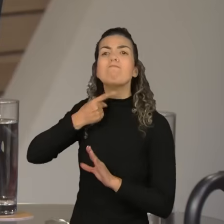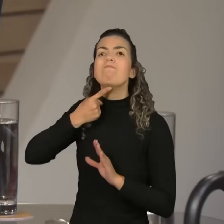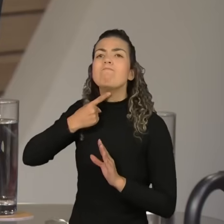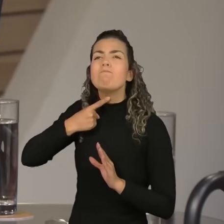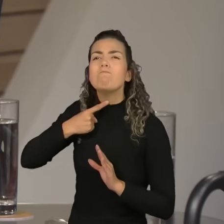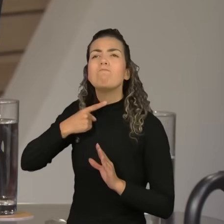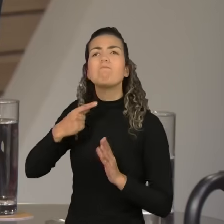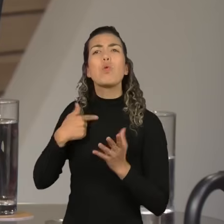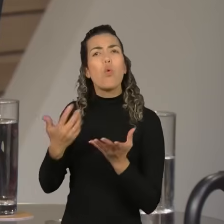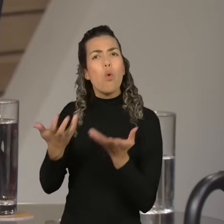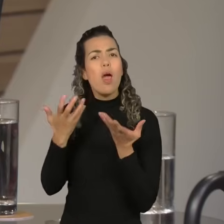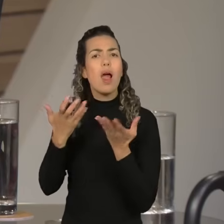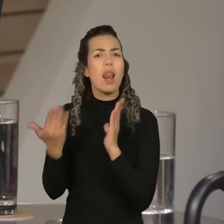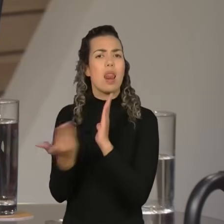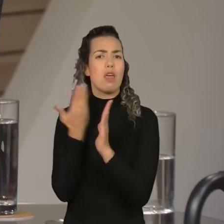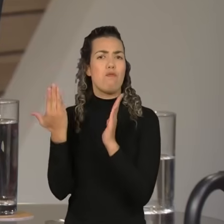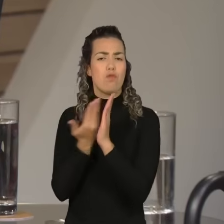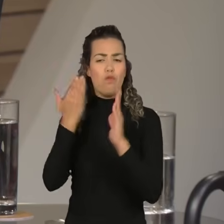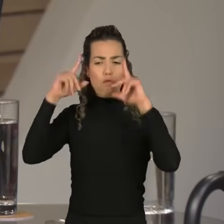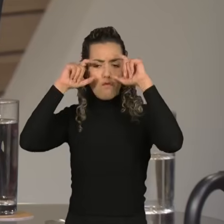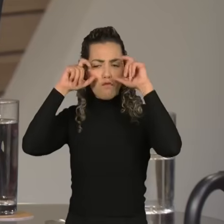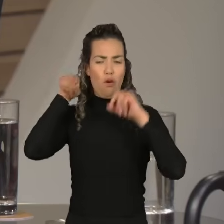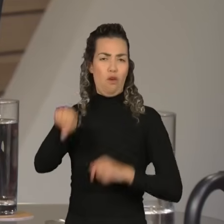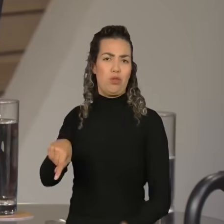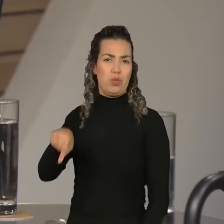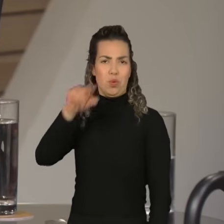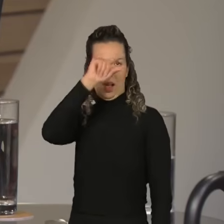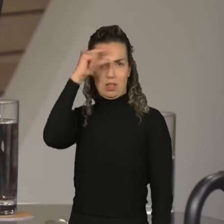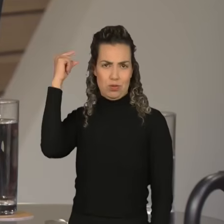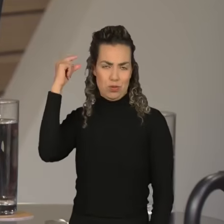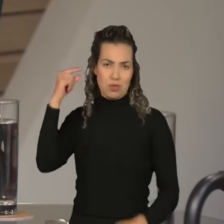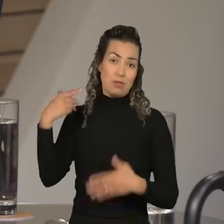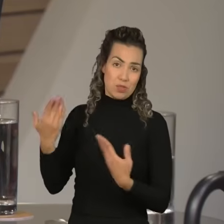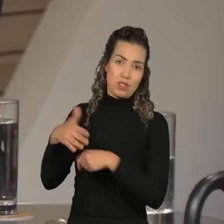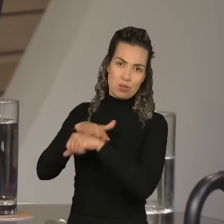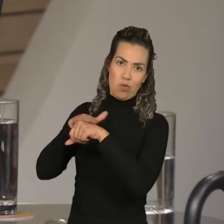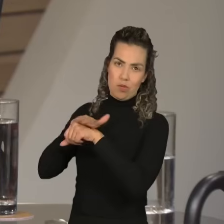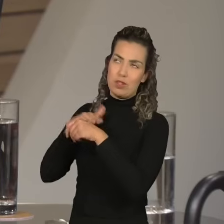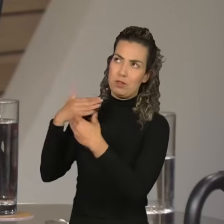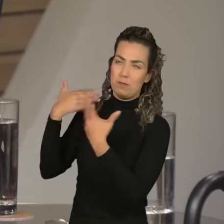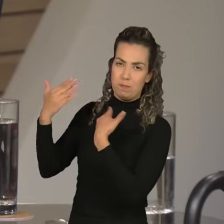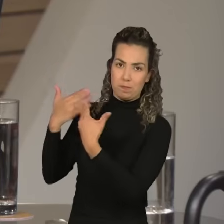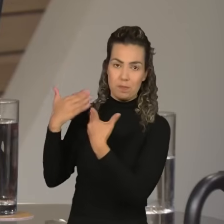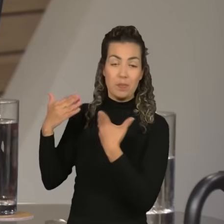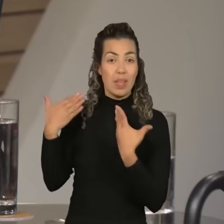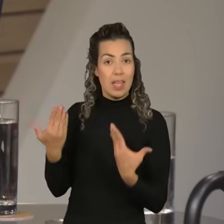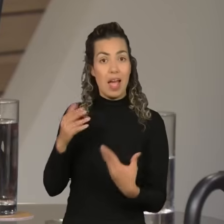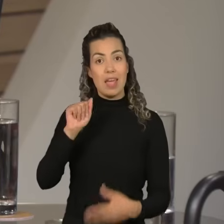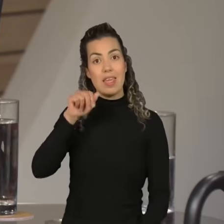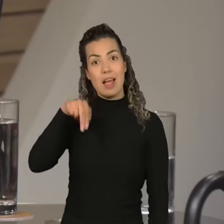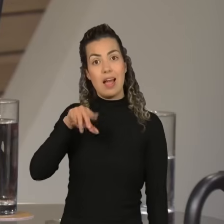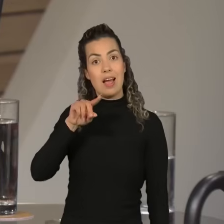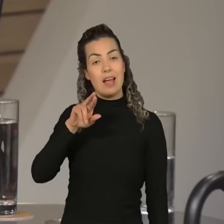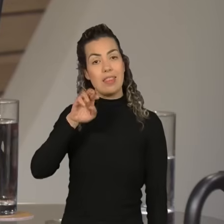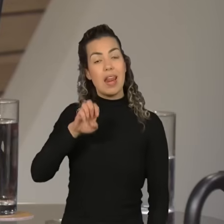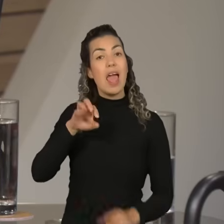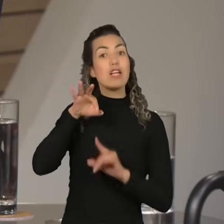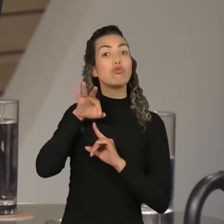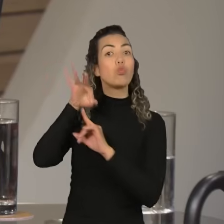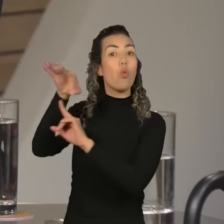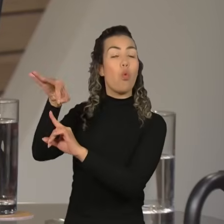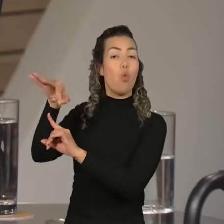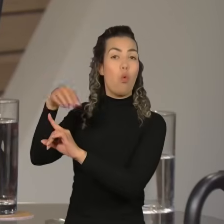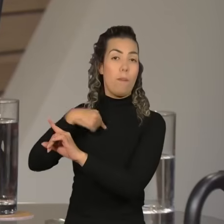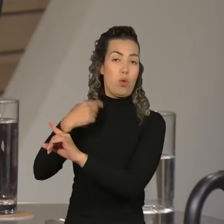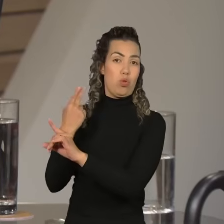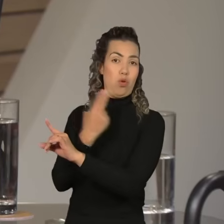de fotos do Cazuza, né? Inicialmente, a conversa... Só que o André Valias, que trabalha com a Flora Gil, indicou o meu nome para